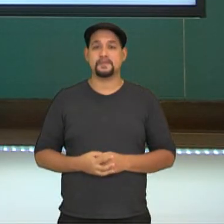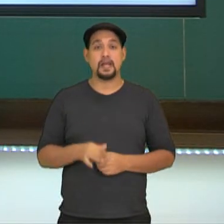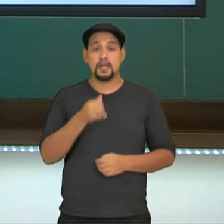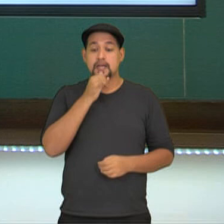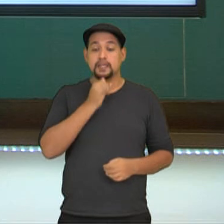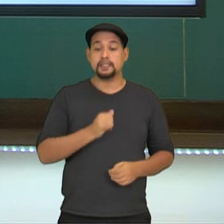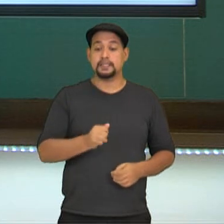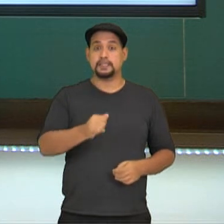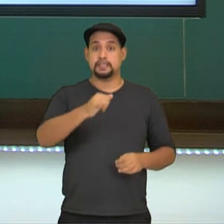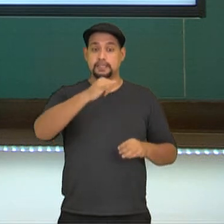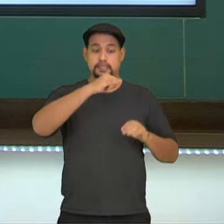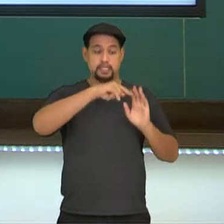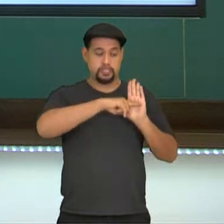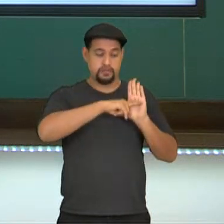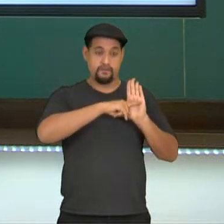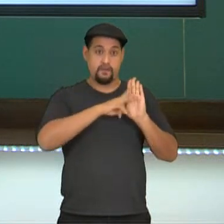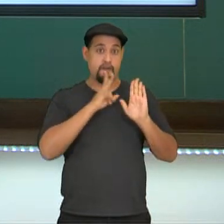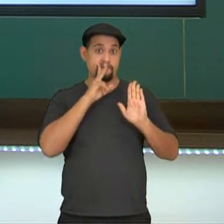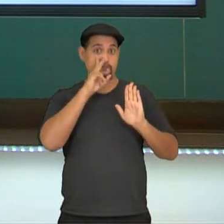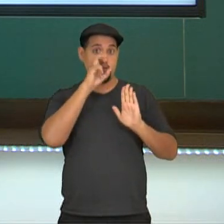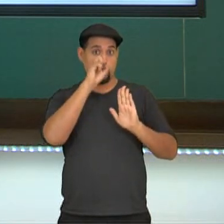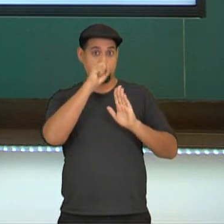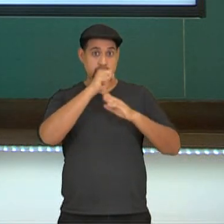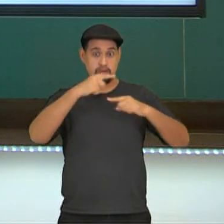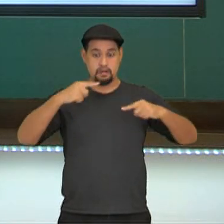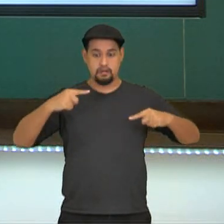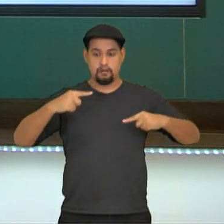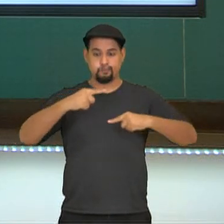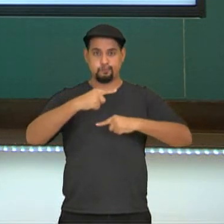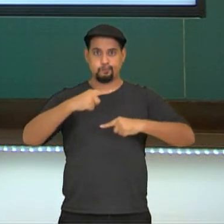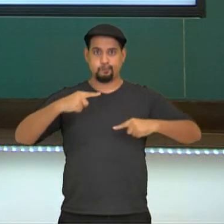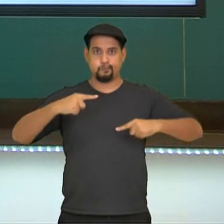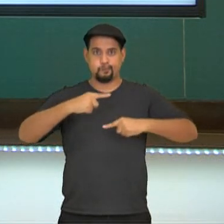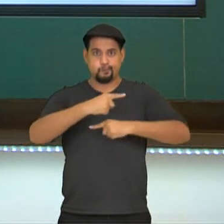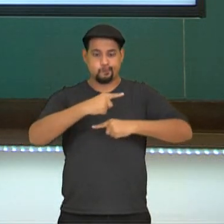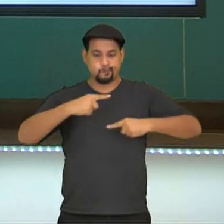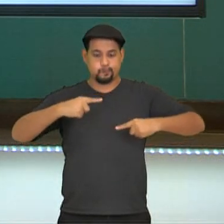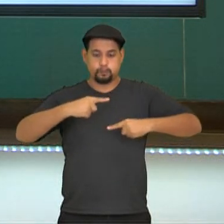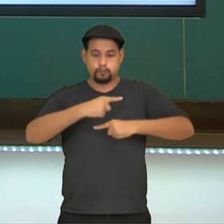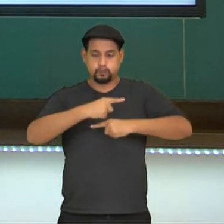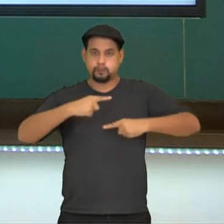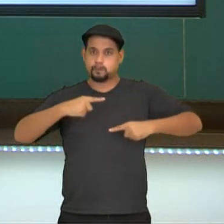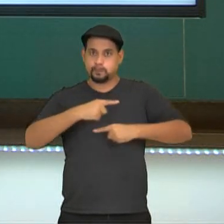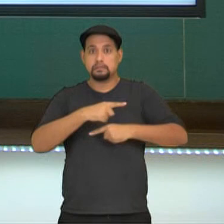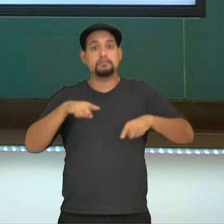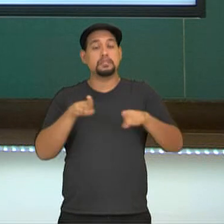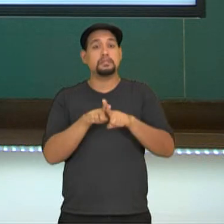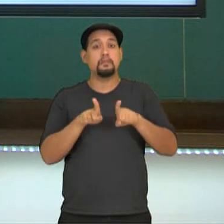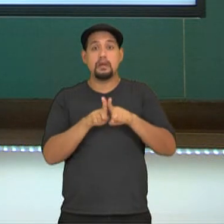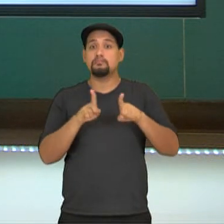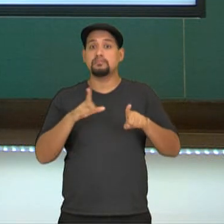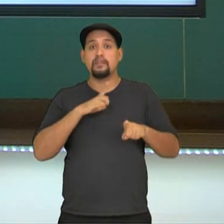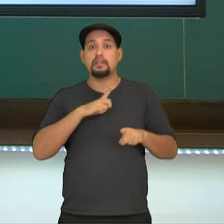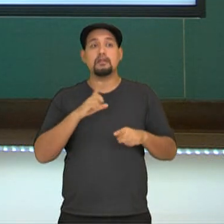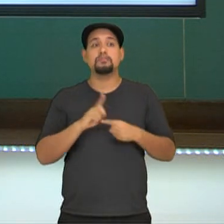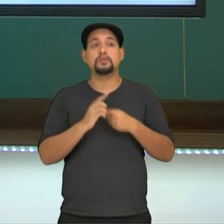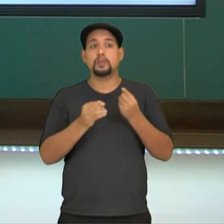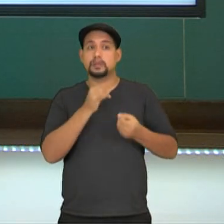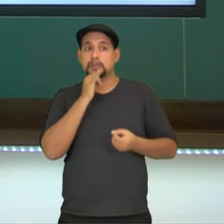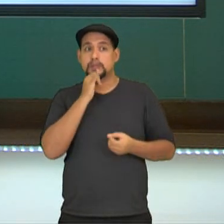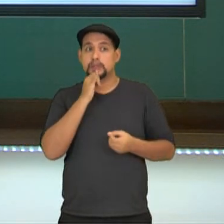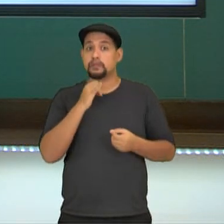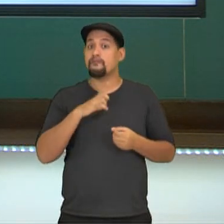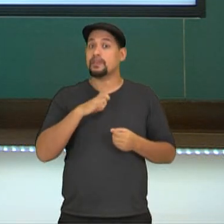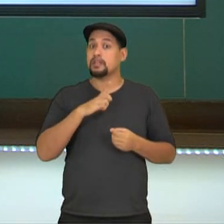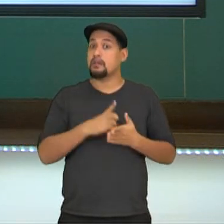elétrica é negativa, a força é oposta ao campo. Então a força aqui vai ser para a esquerda, na mesma direção do campo,